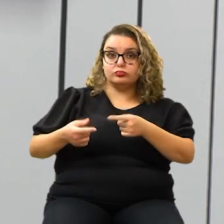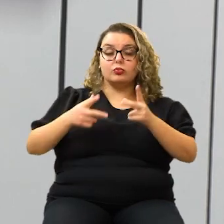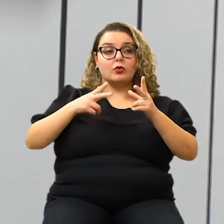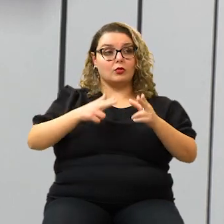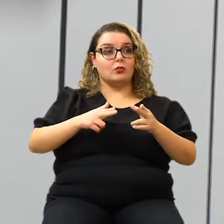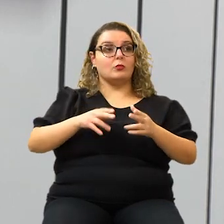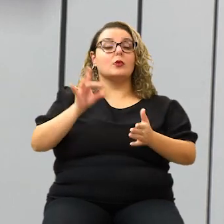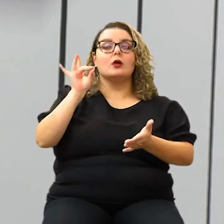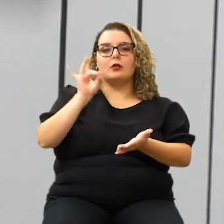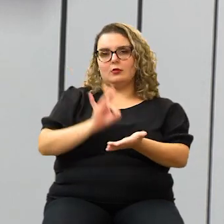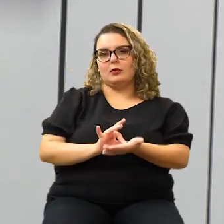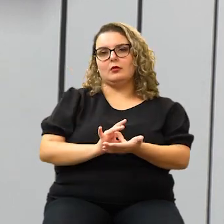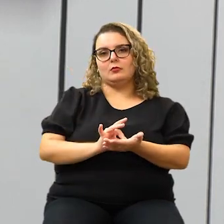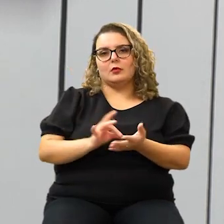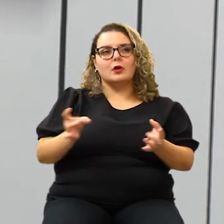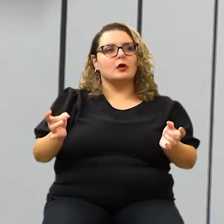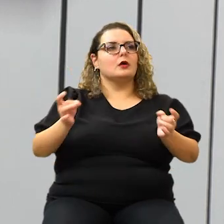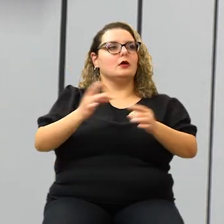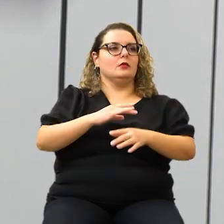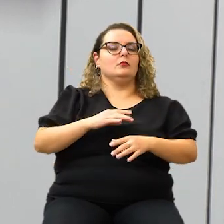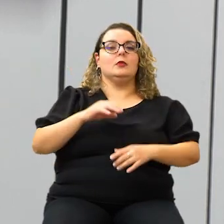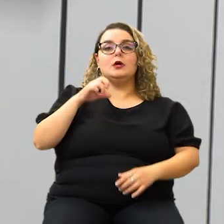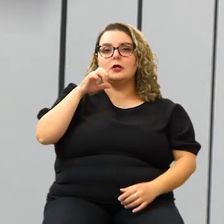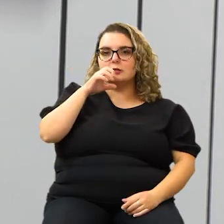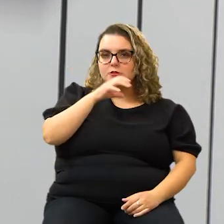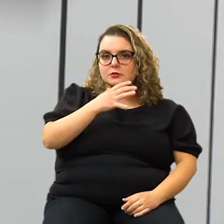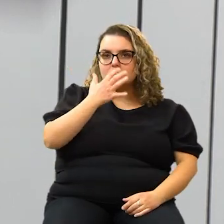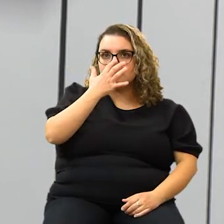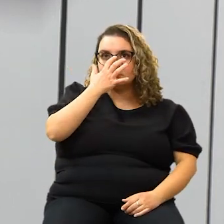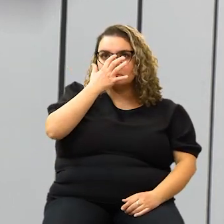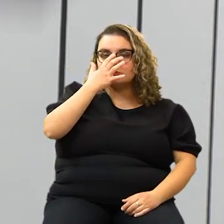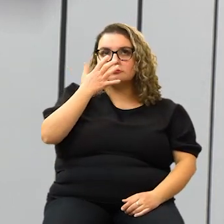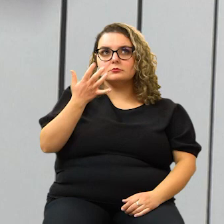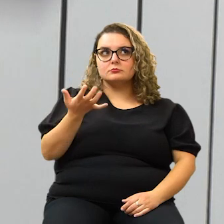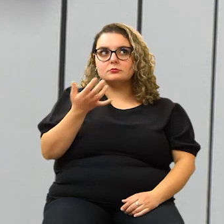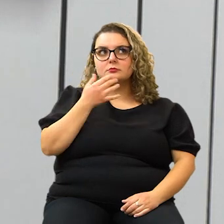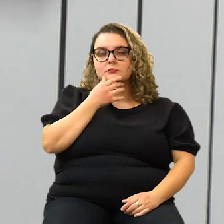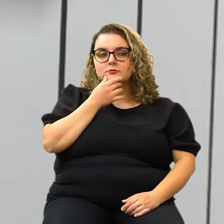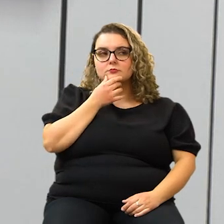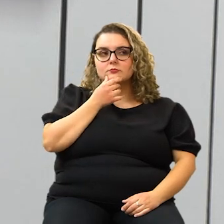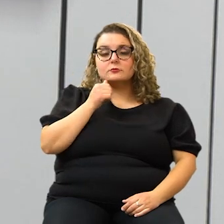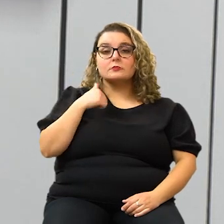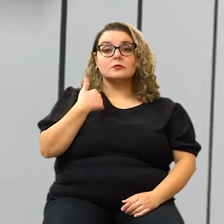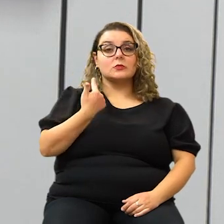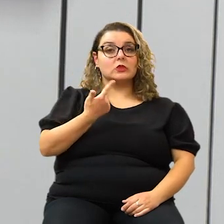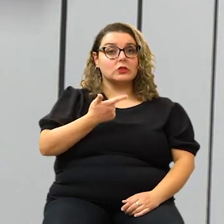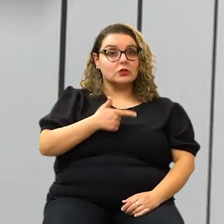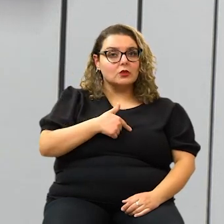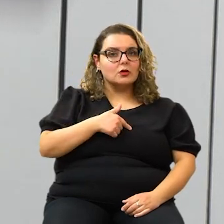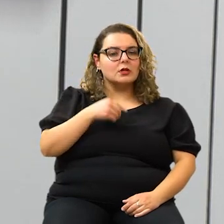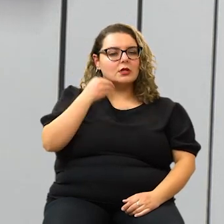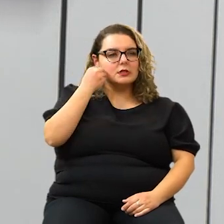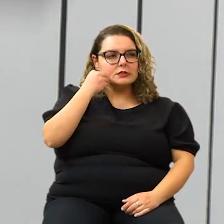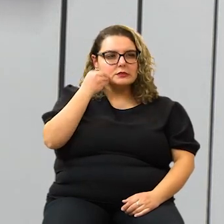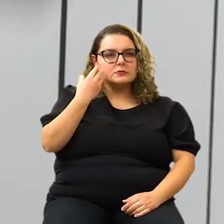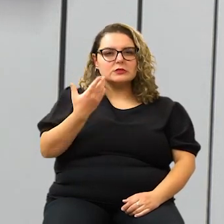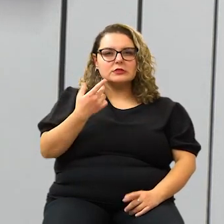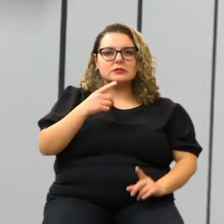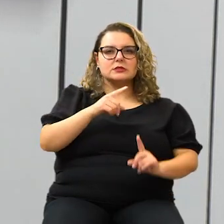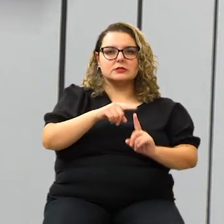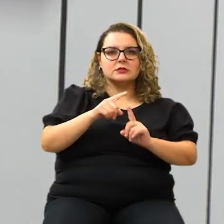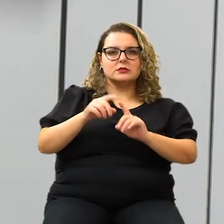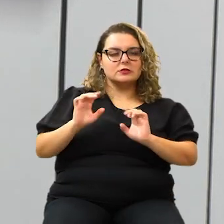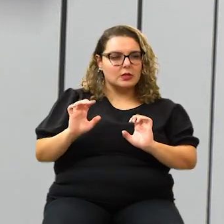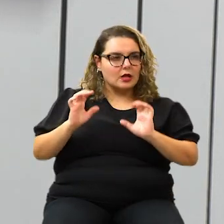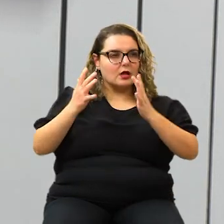como efetivamente combater esse aquecimento. Nós estamos experimentando esses tipos